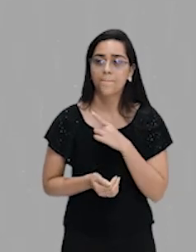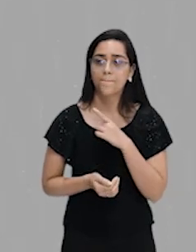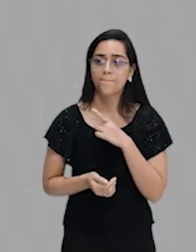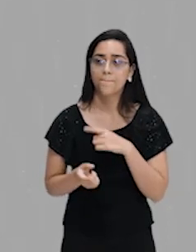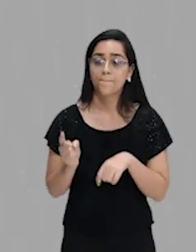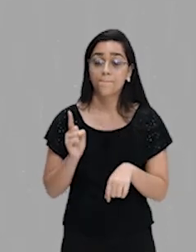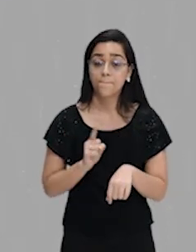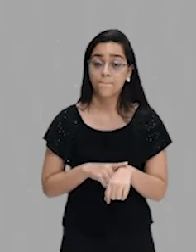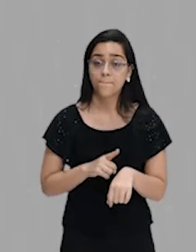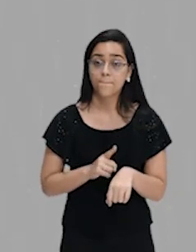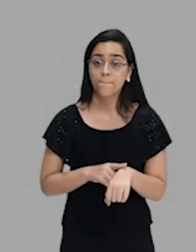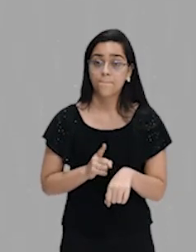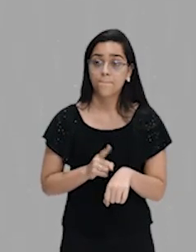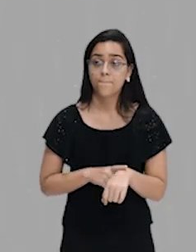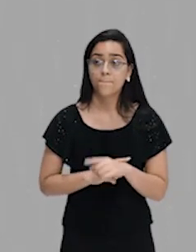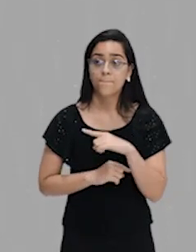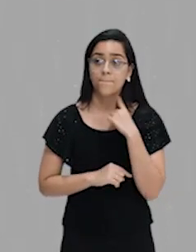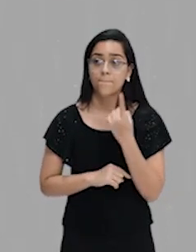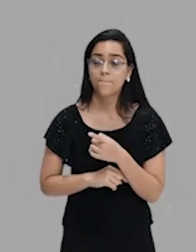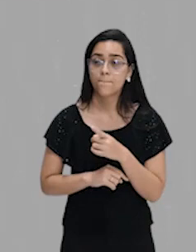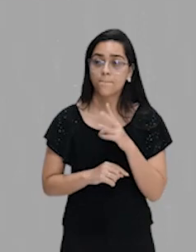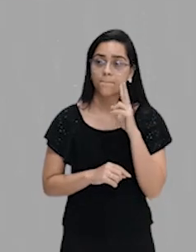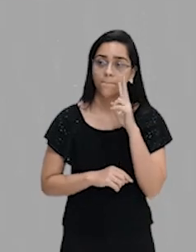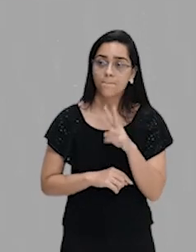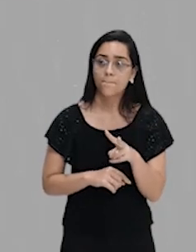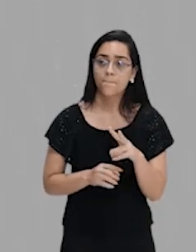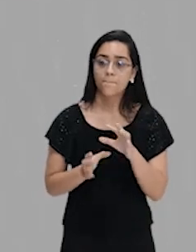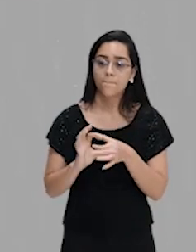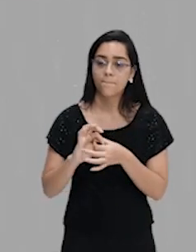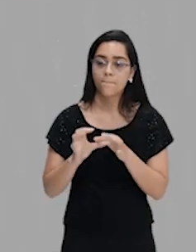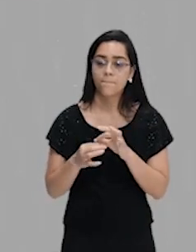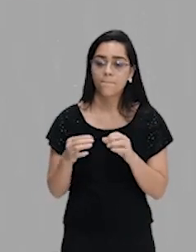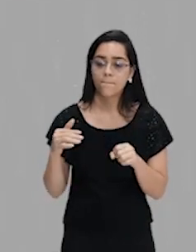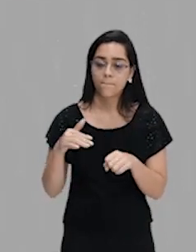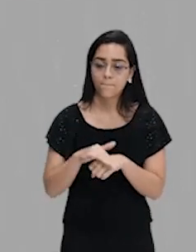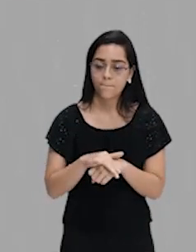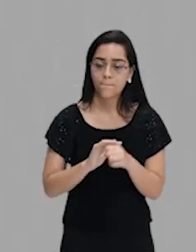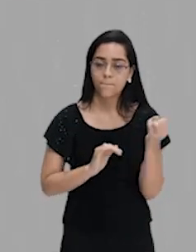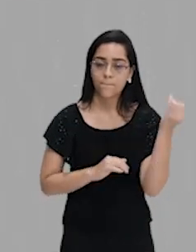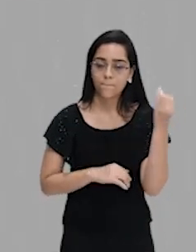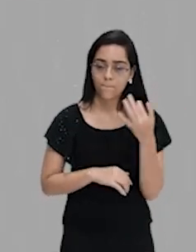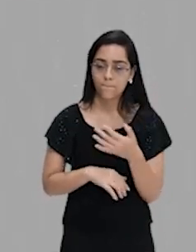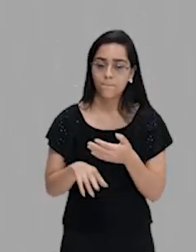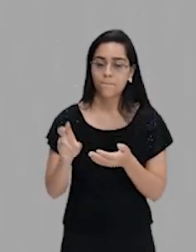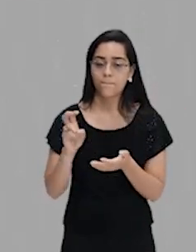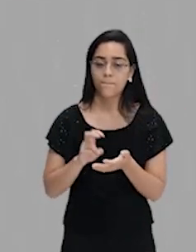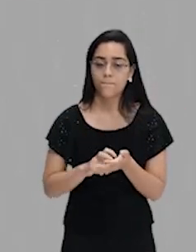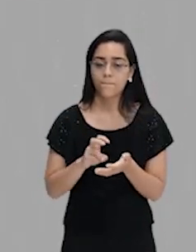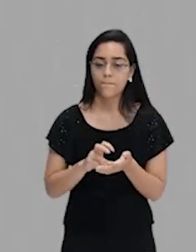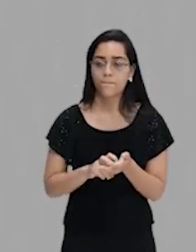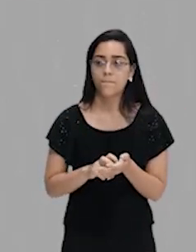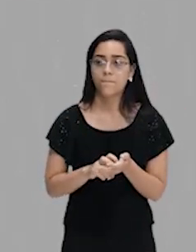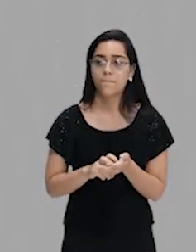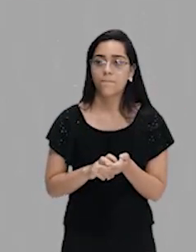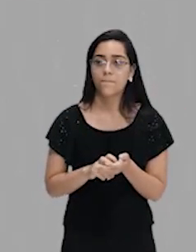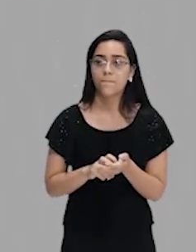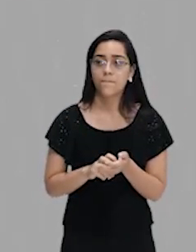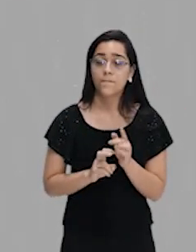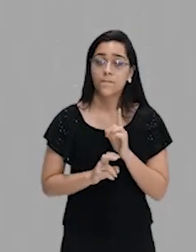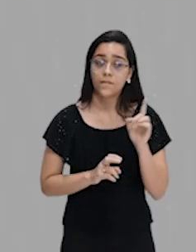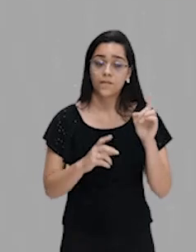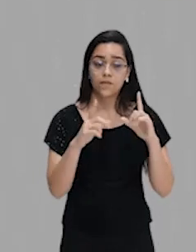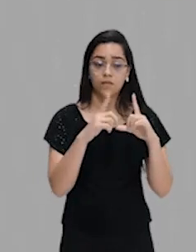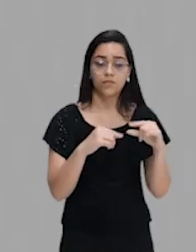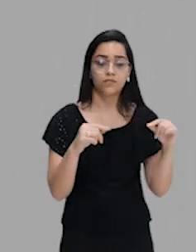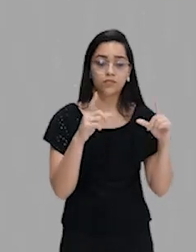dos horários, né? Enquanto nós estávamos assistindo os jogos durante a noite, madrugada e manhã, não é, lá